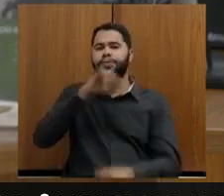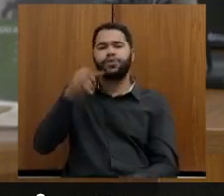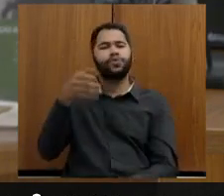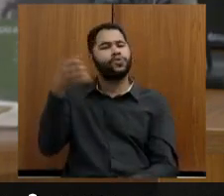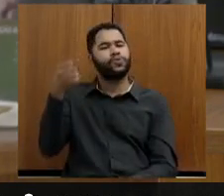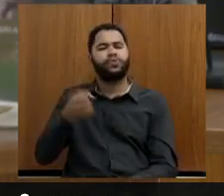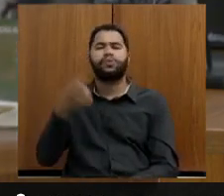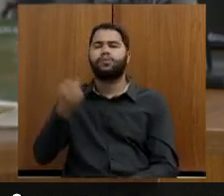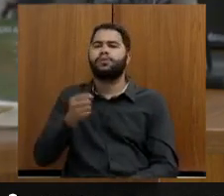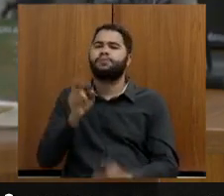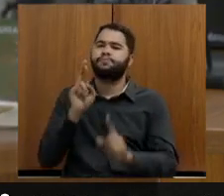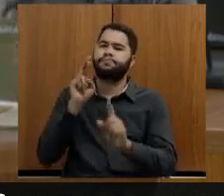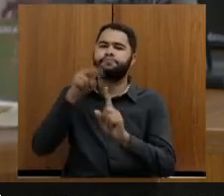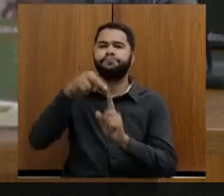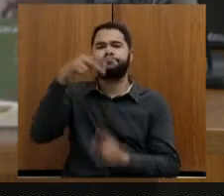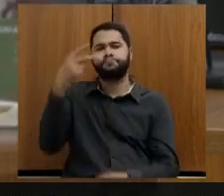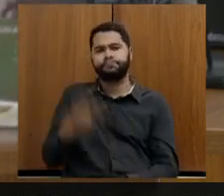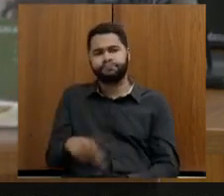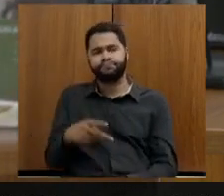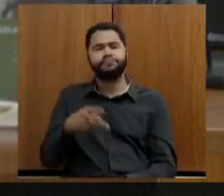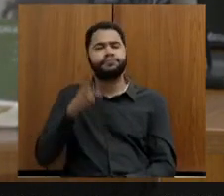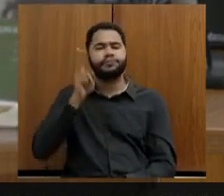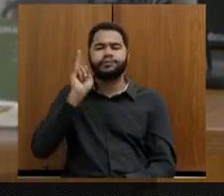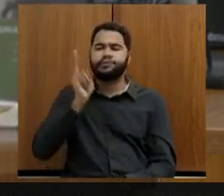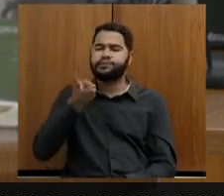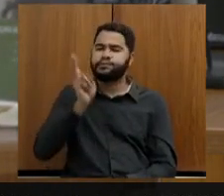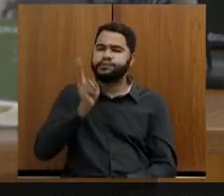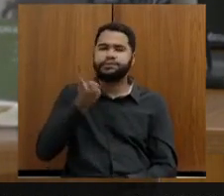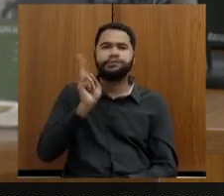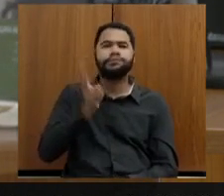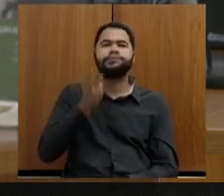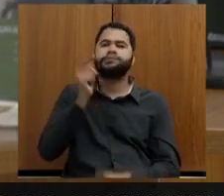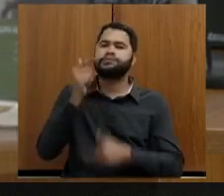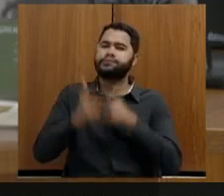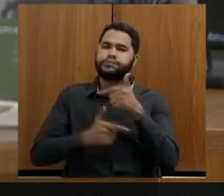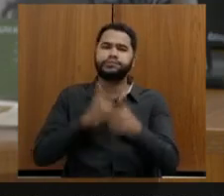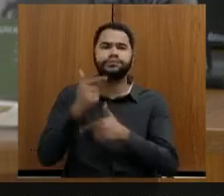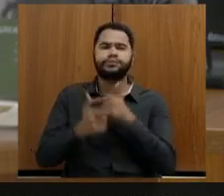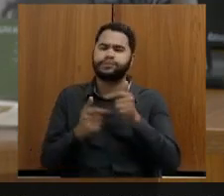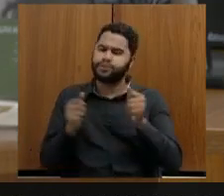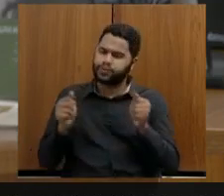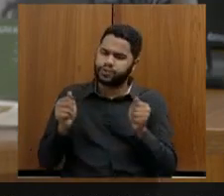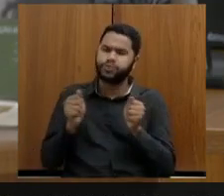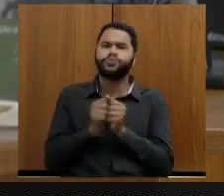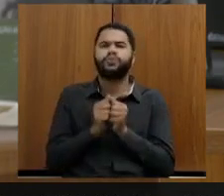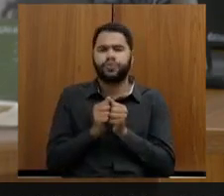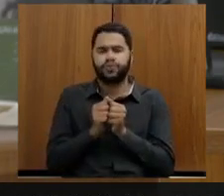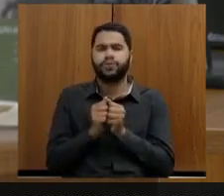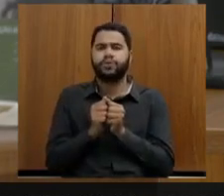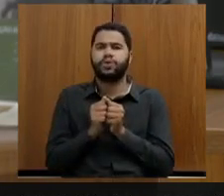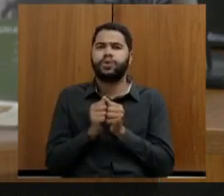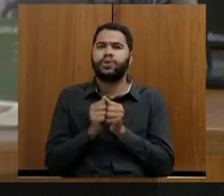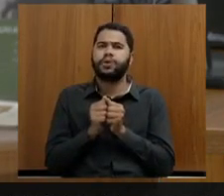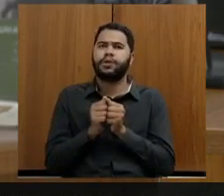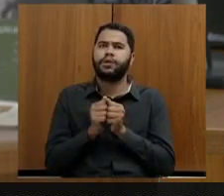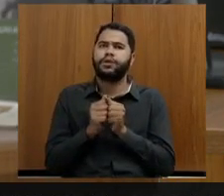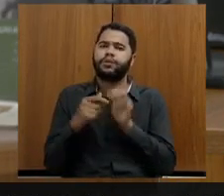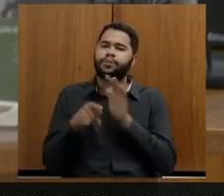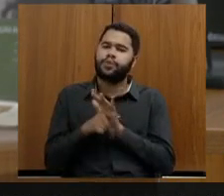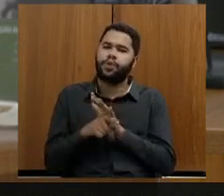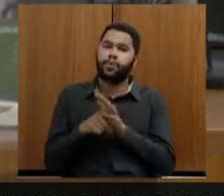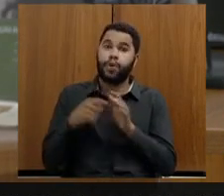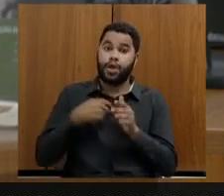você é Nossa referência aqui nós sempre né trabalhamos de mãos dadas e o que o energias